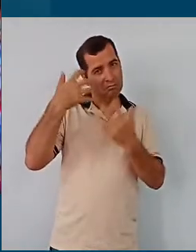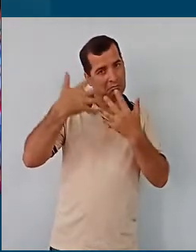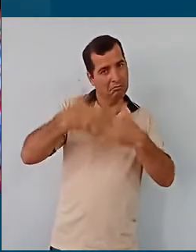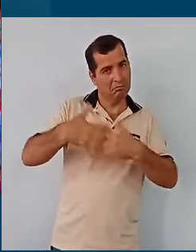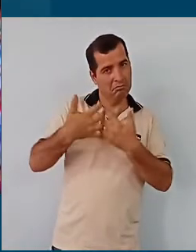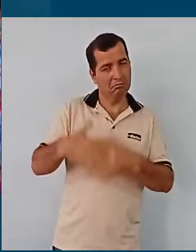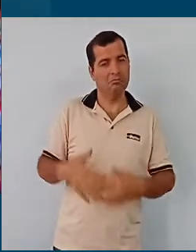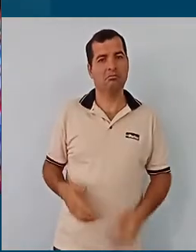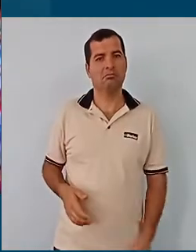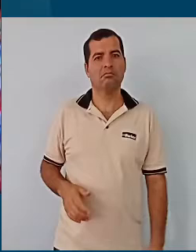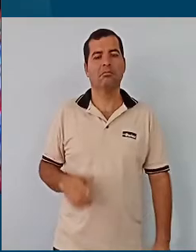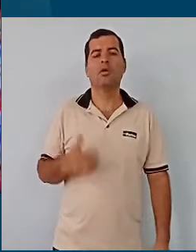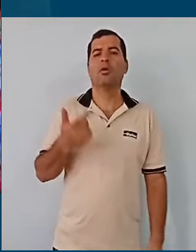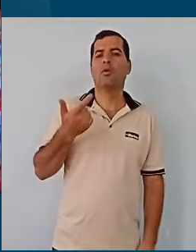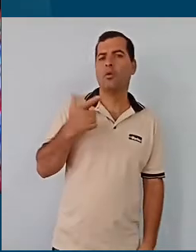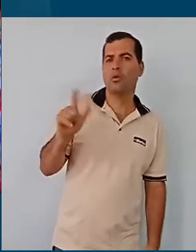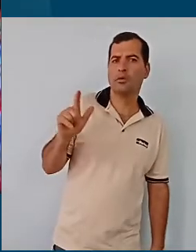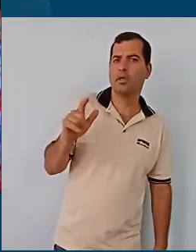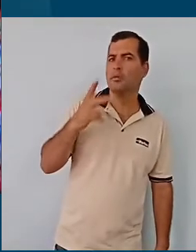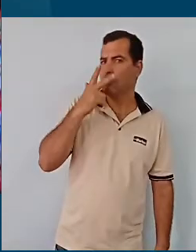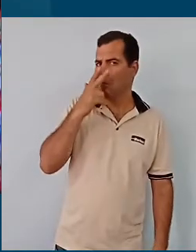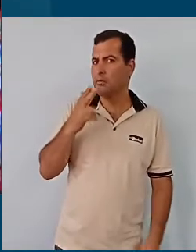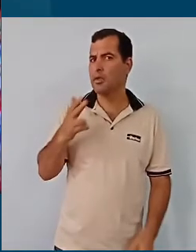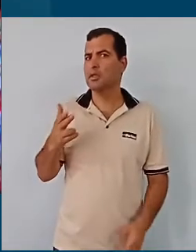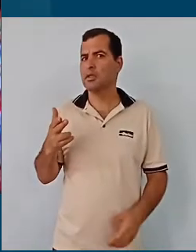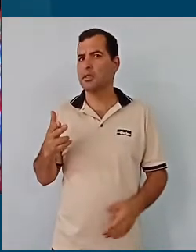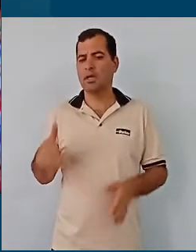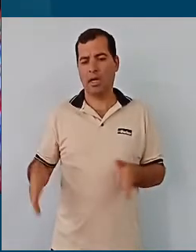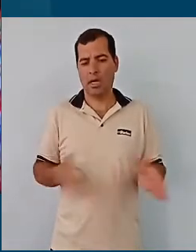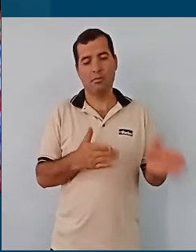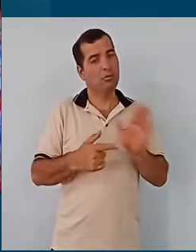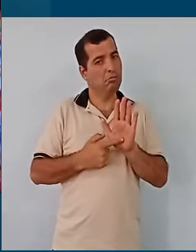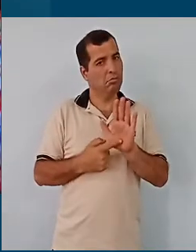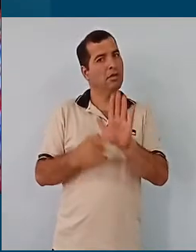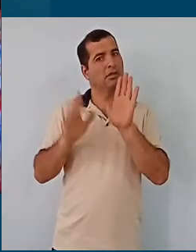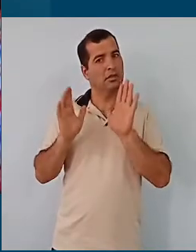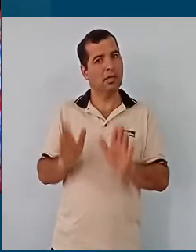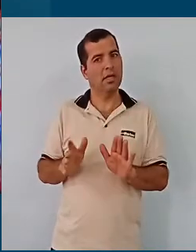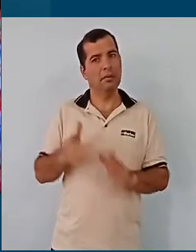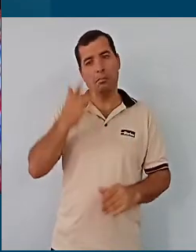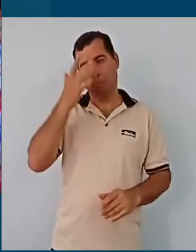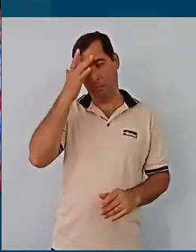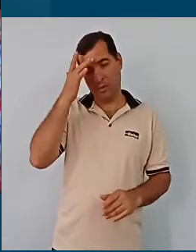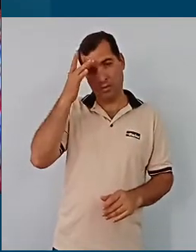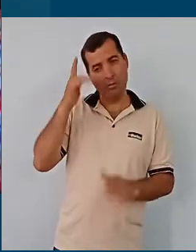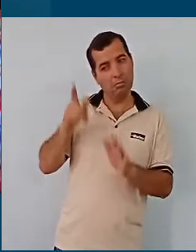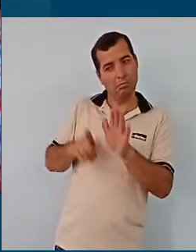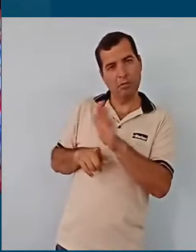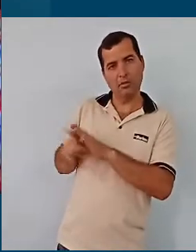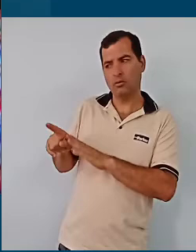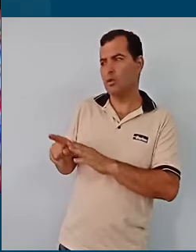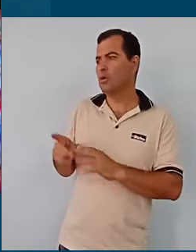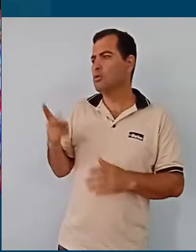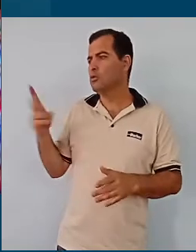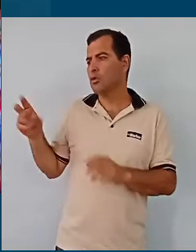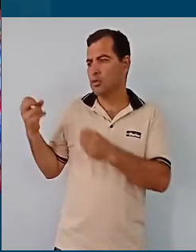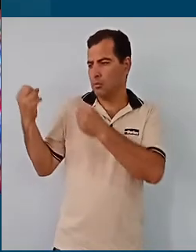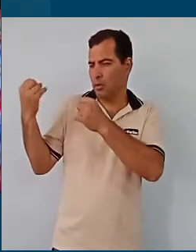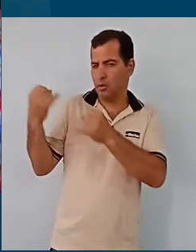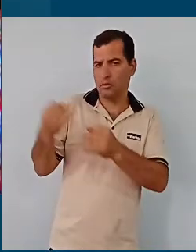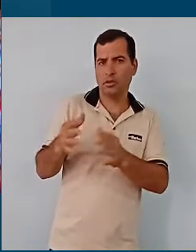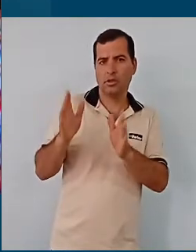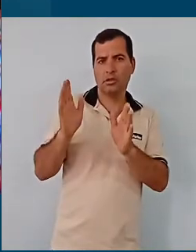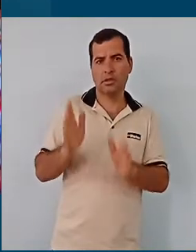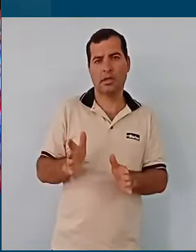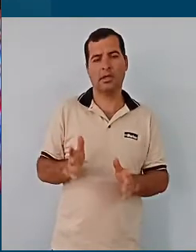A próxima, de certa forma, traz aí um caminho, porque a pessoa pergunta assim, de acordo com a sua explanação, seria